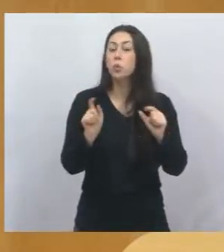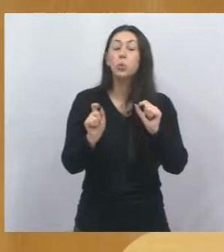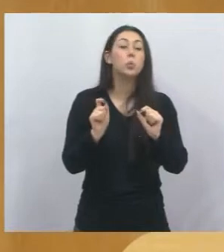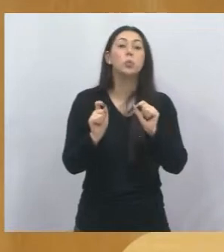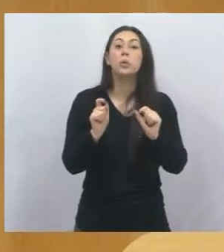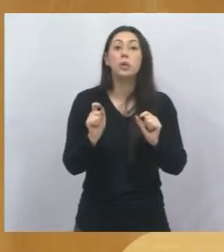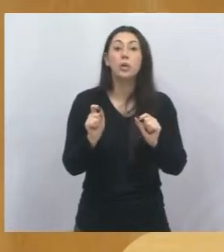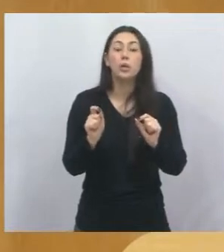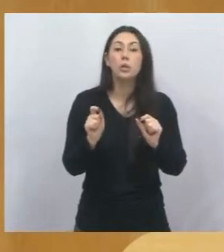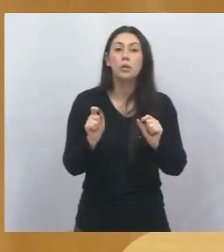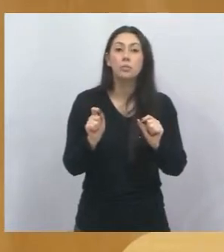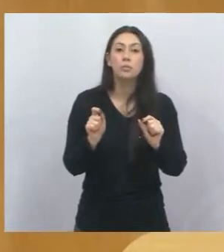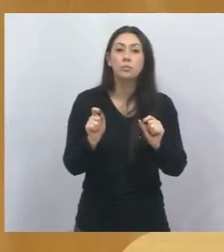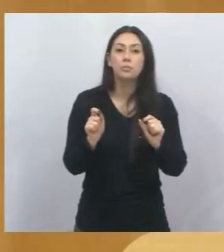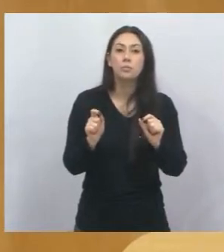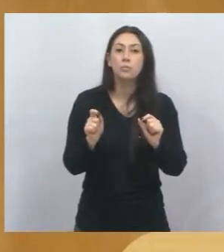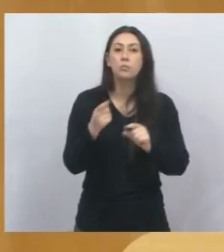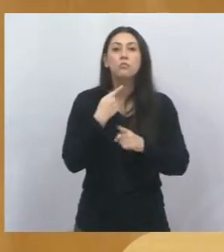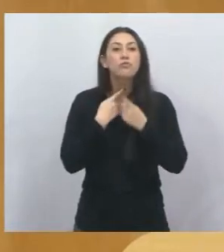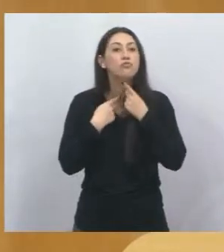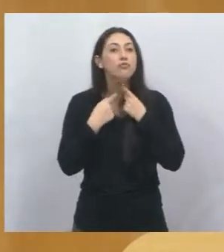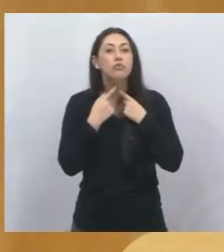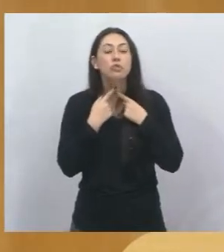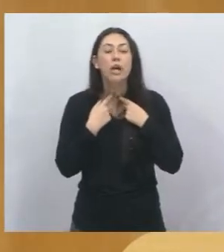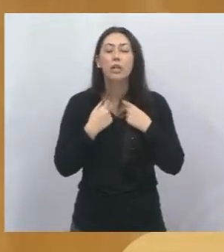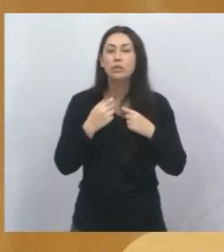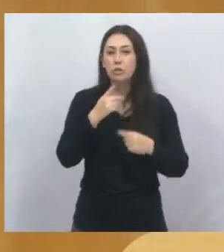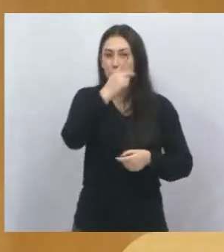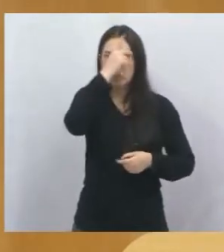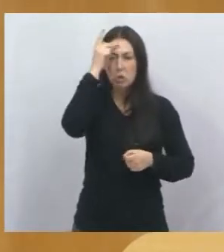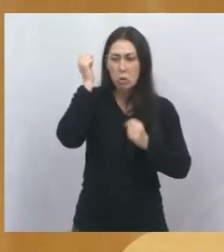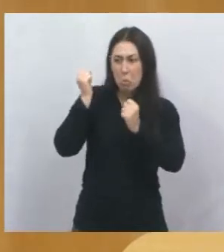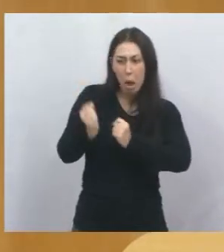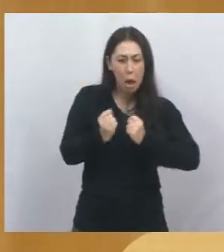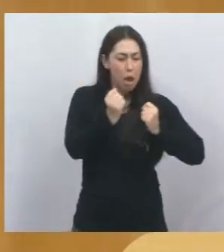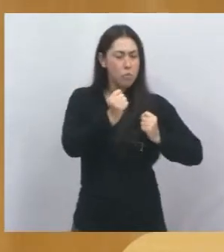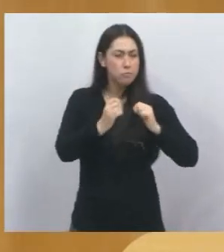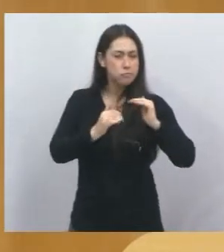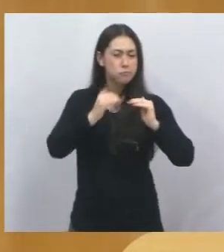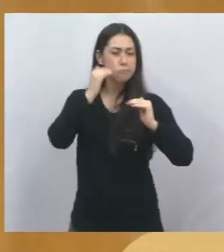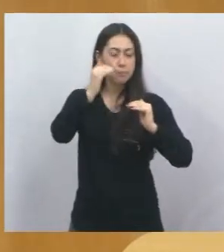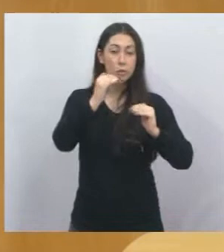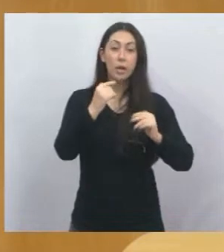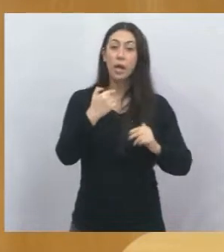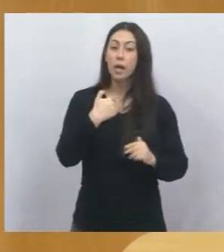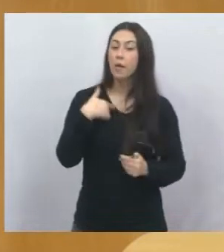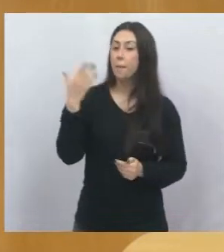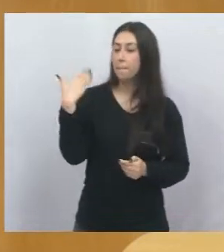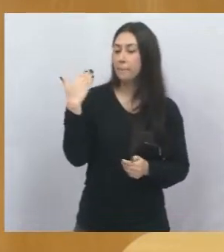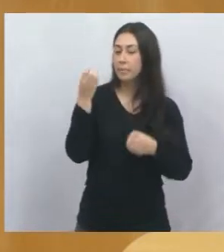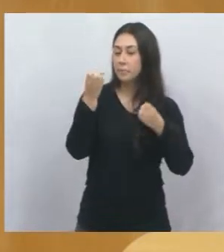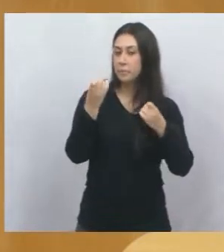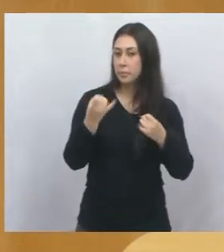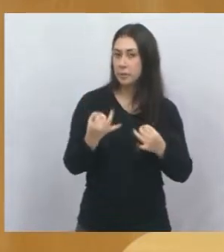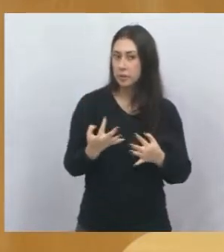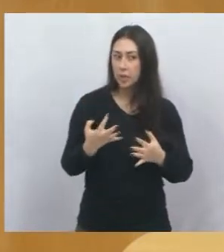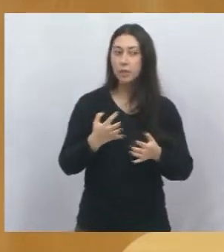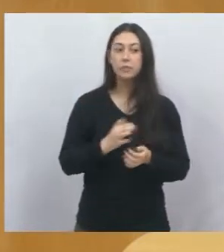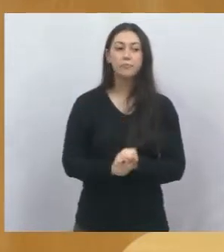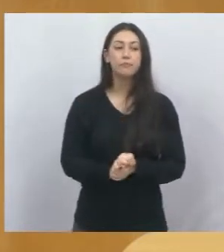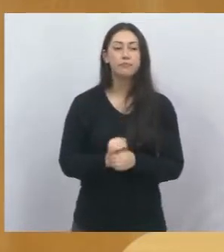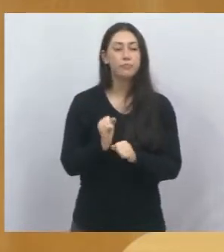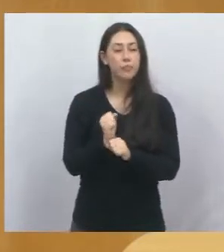o interesse de poderosos, não é? Porque disse na minha outra manifestação,